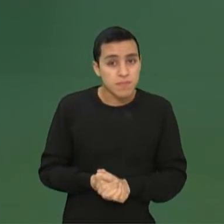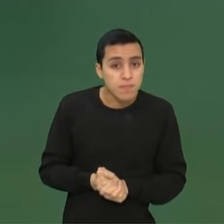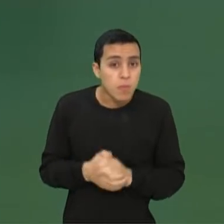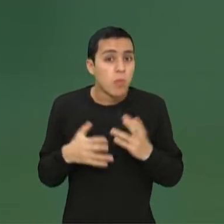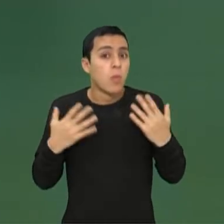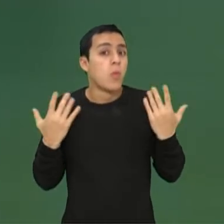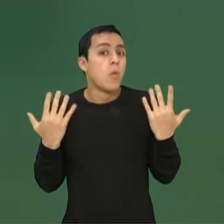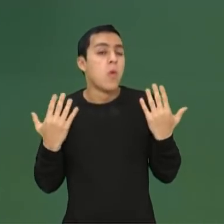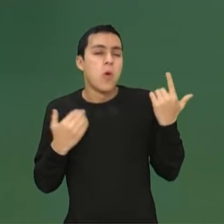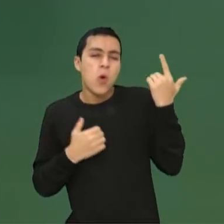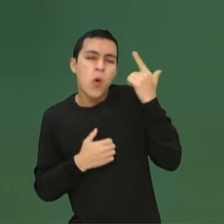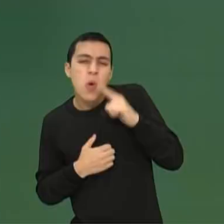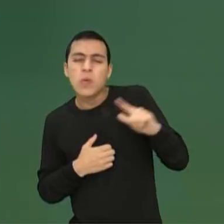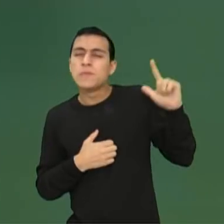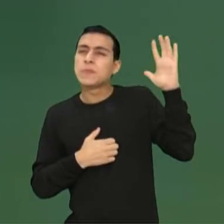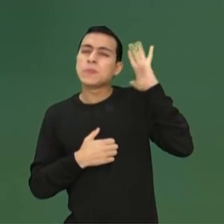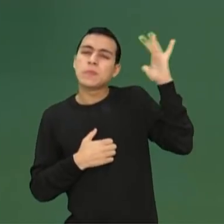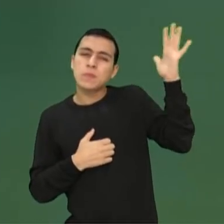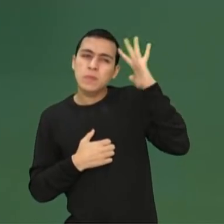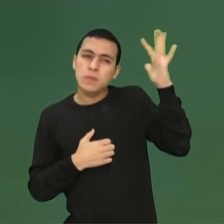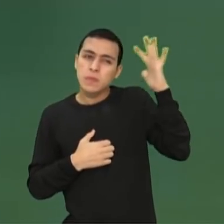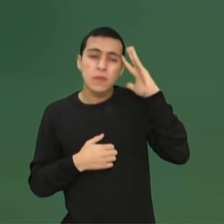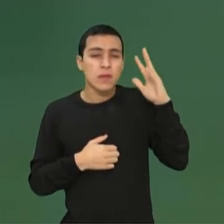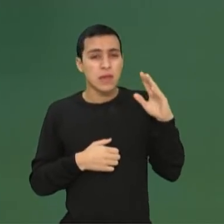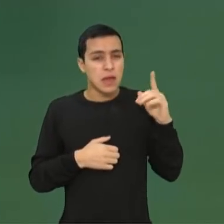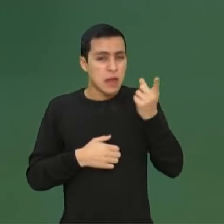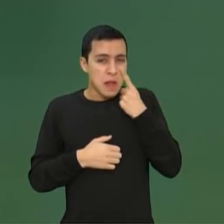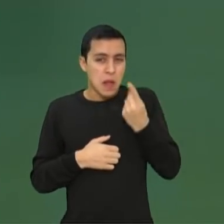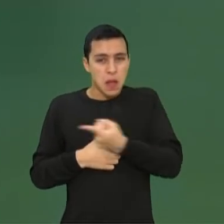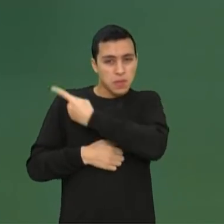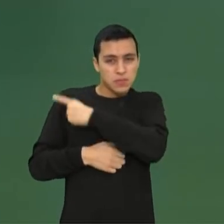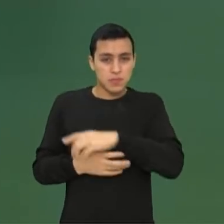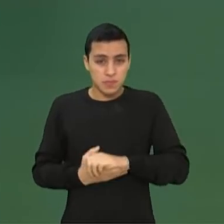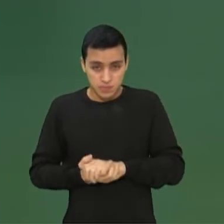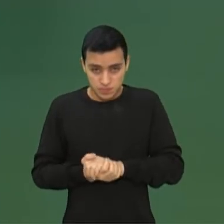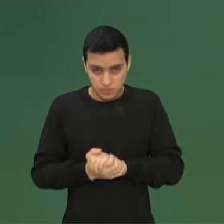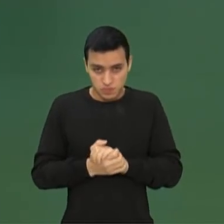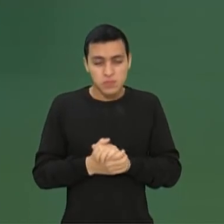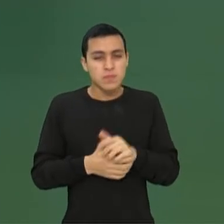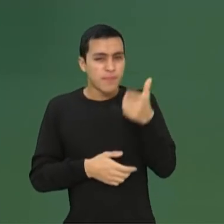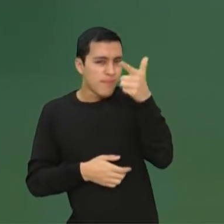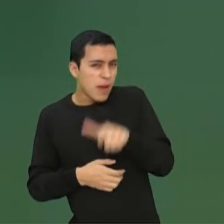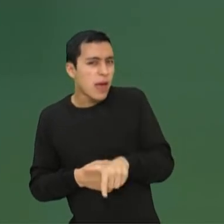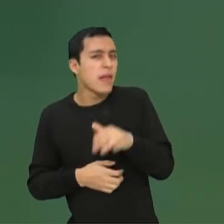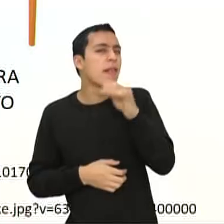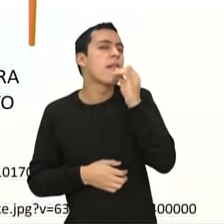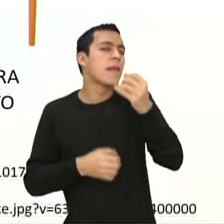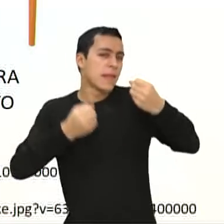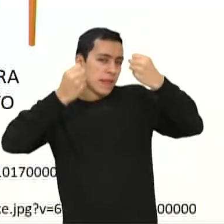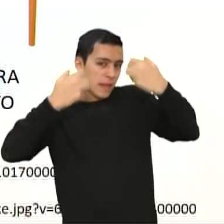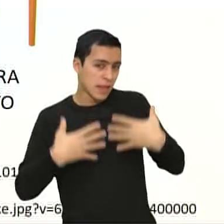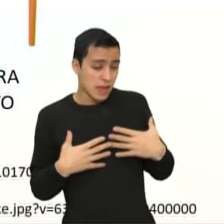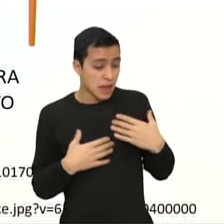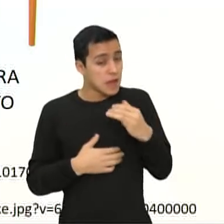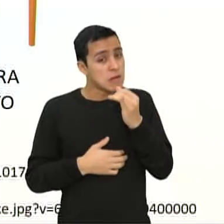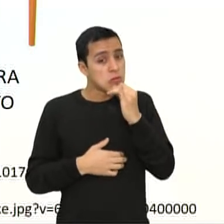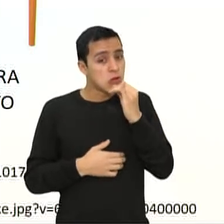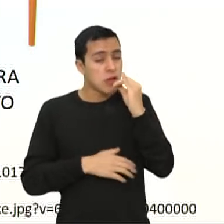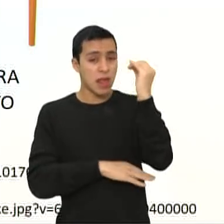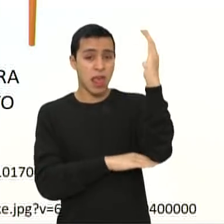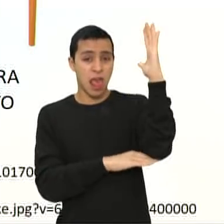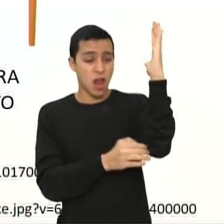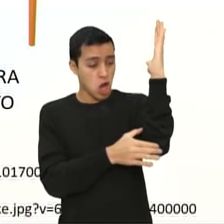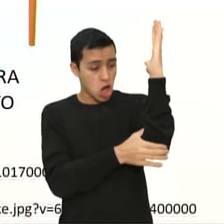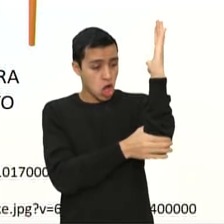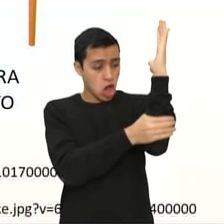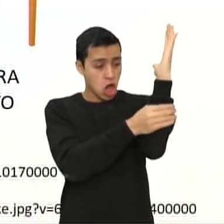outra ideia, eu trouxe 3 outras imagens para vocês. Então vamos para mais um exemplo? Podemos dizer que o tronco de